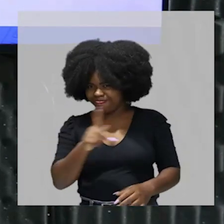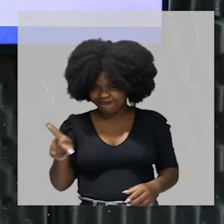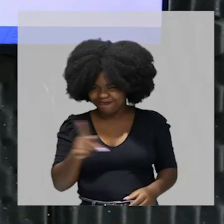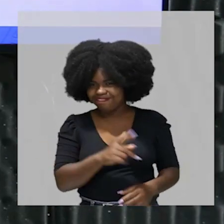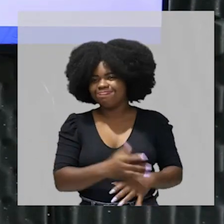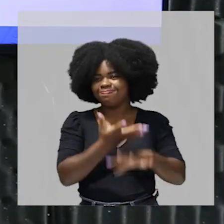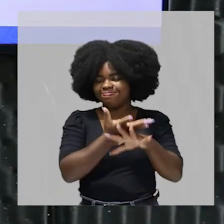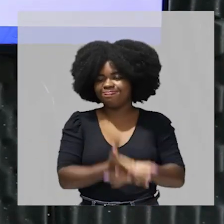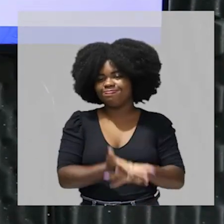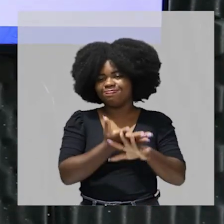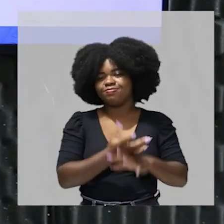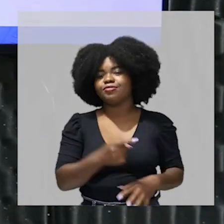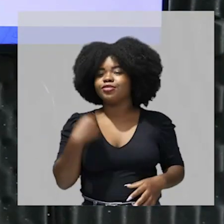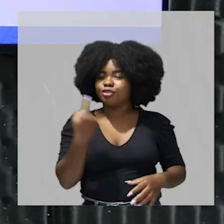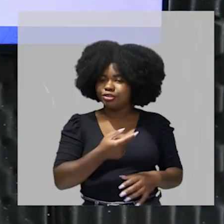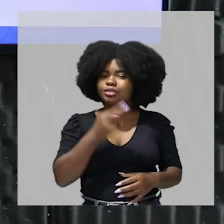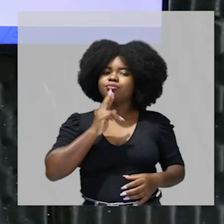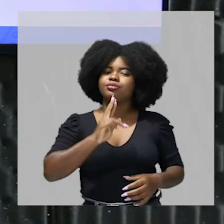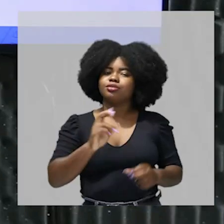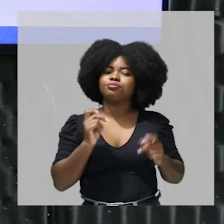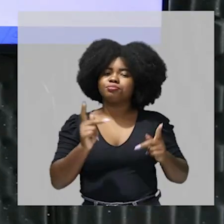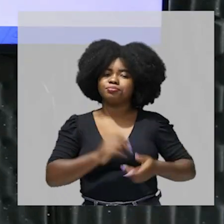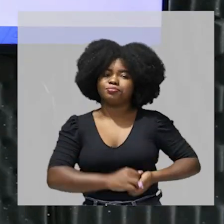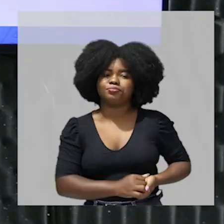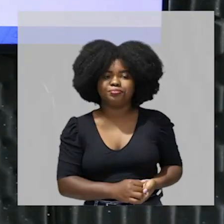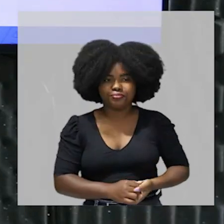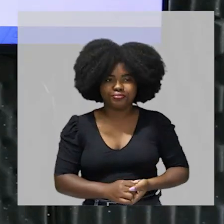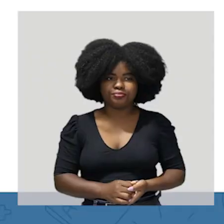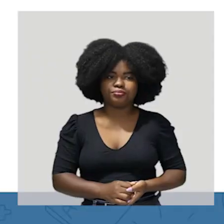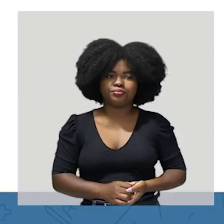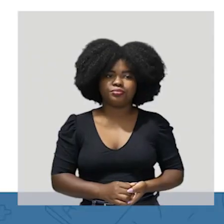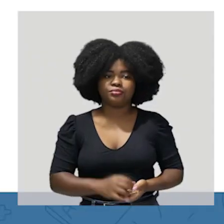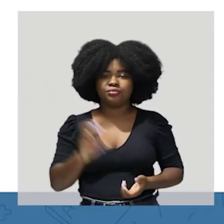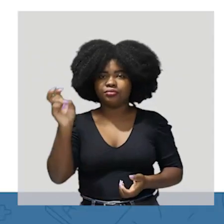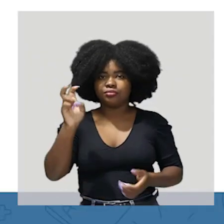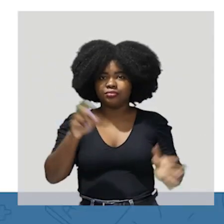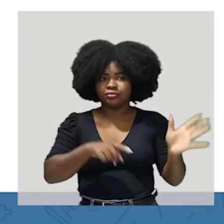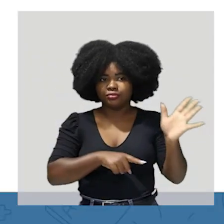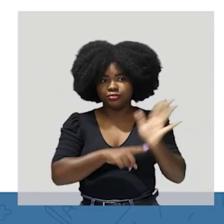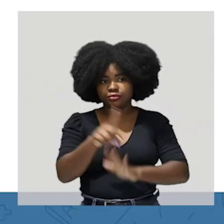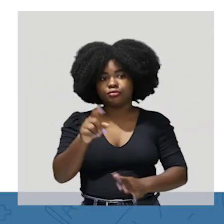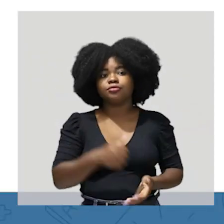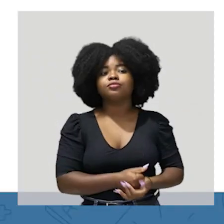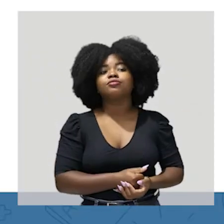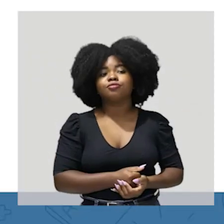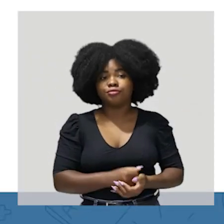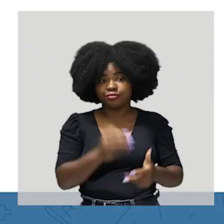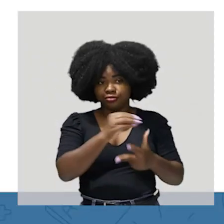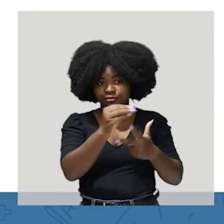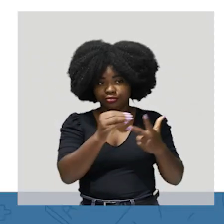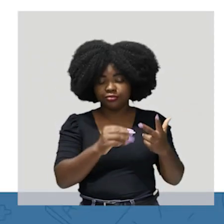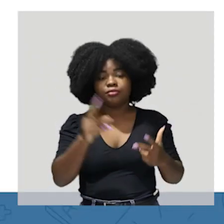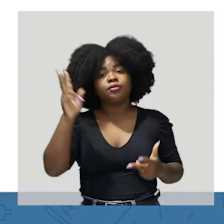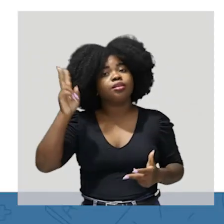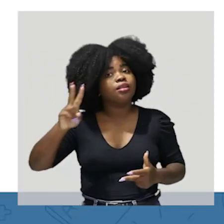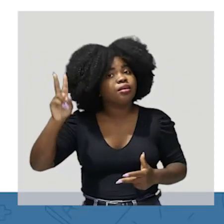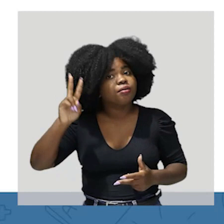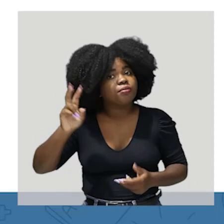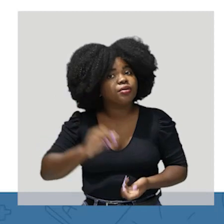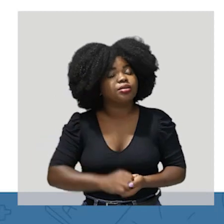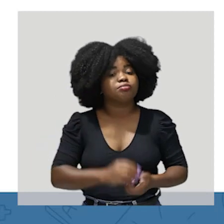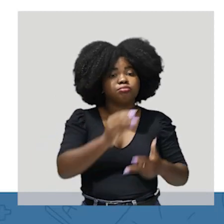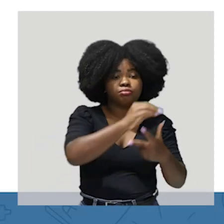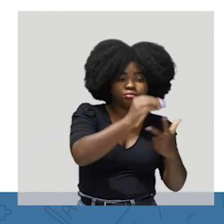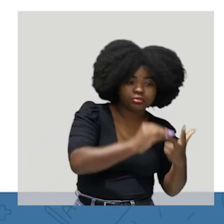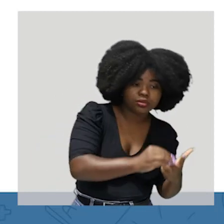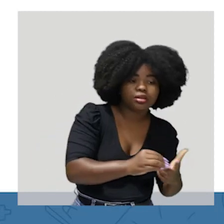ir a gente está Prontinho para responder tá bom mais uma questão agora de ENEM lembrando gente seja